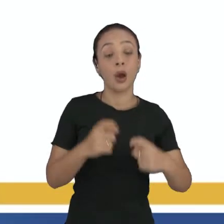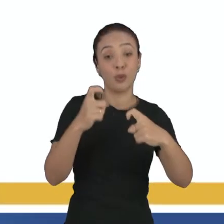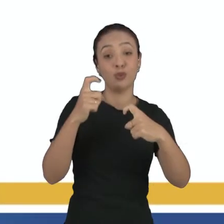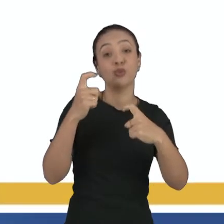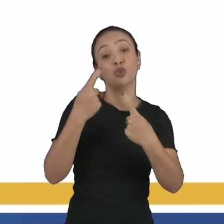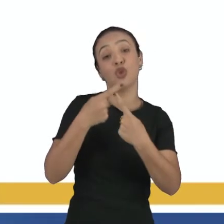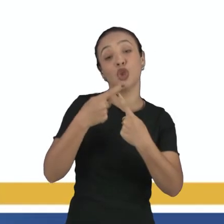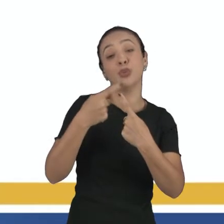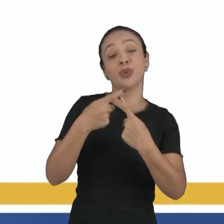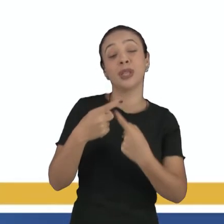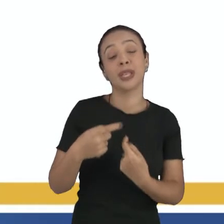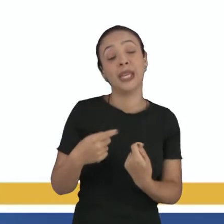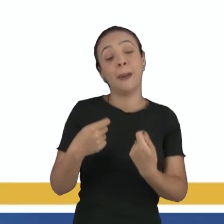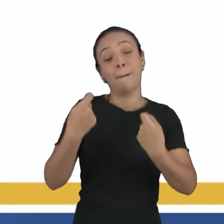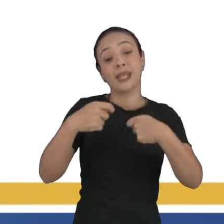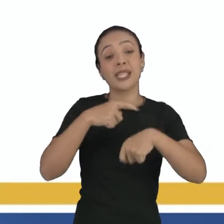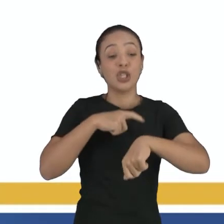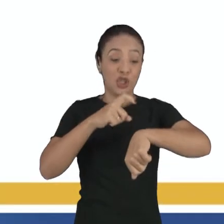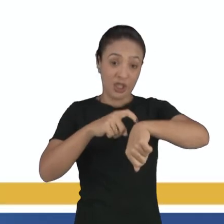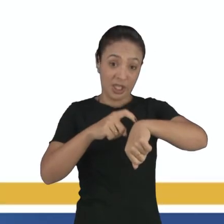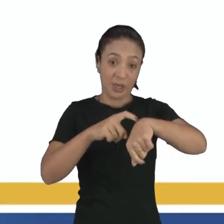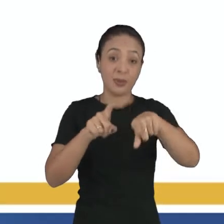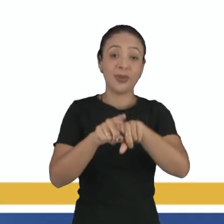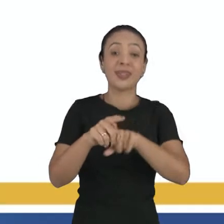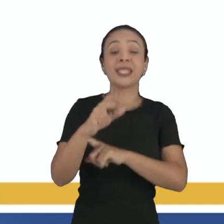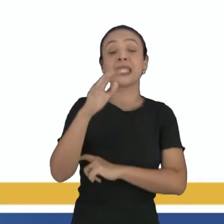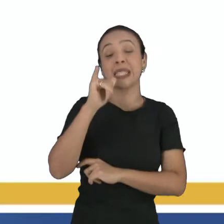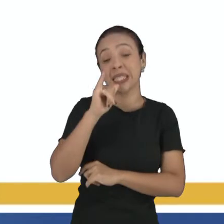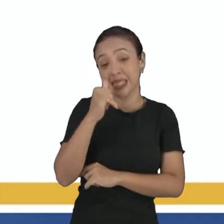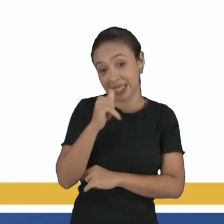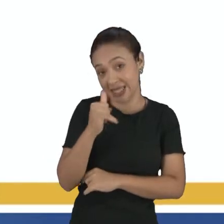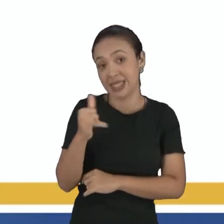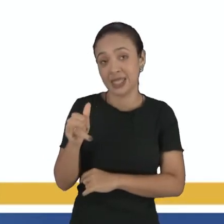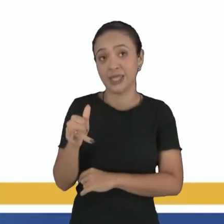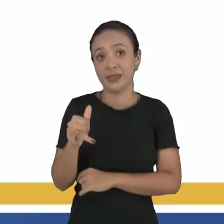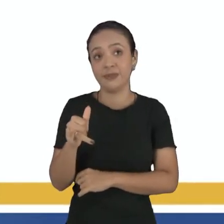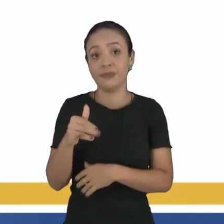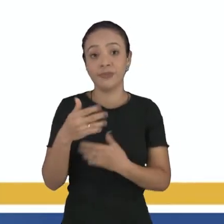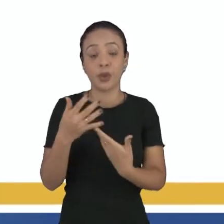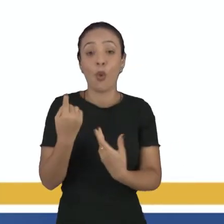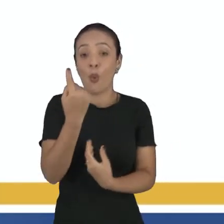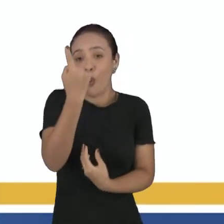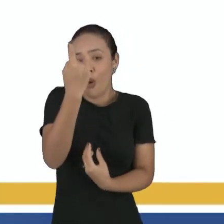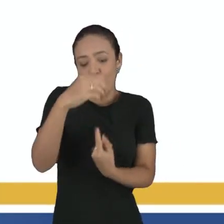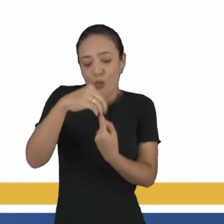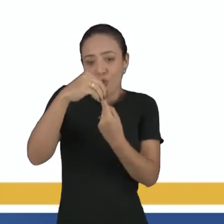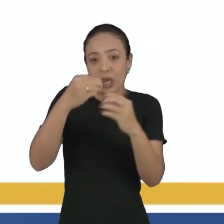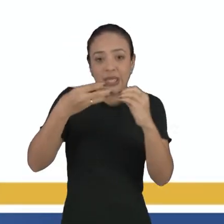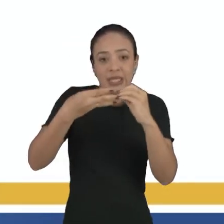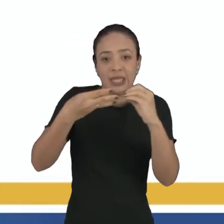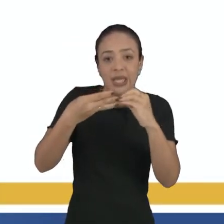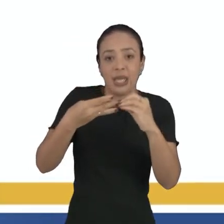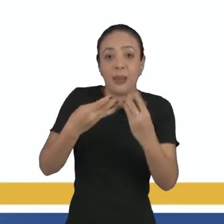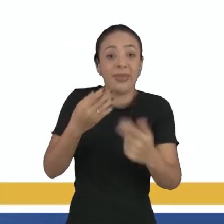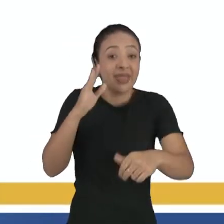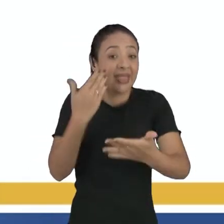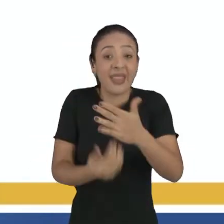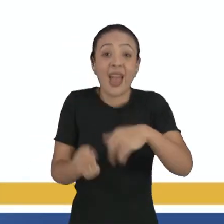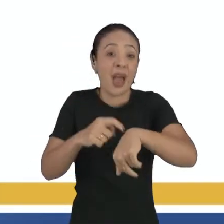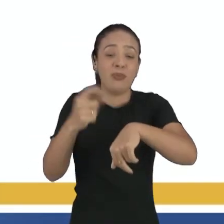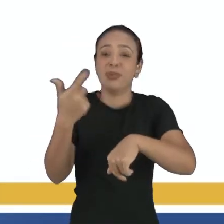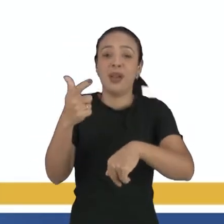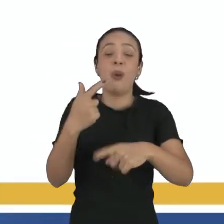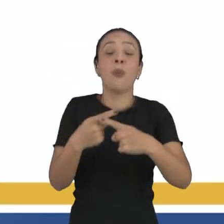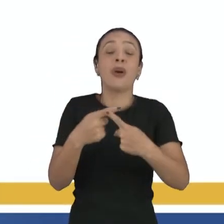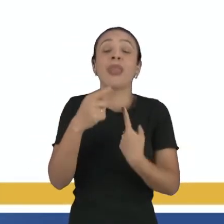que demanda mais tempo e mais energia, tá? Então, um organismo unicelular, por exemplo, ele não vai perder tempo fazendo uma reprodução sexuada, porque ela